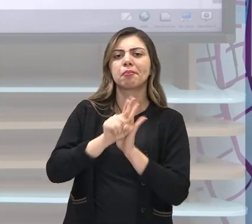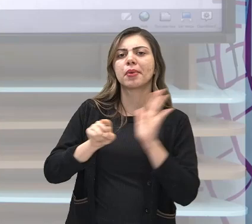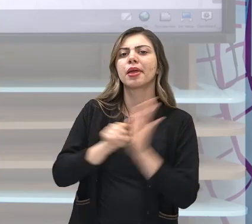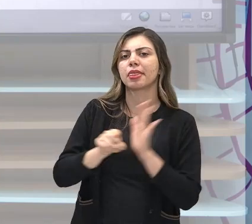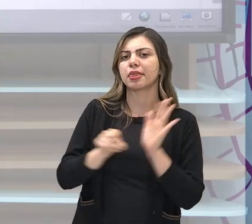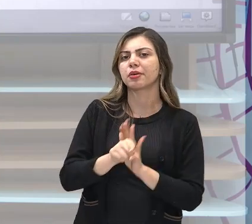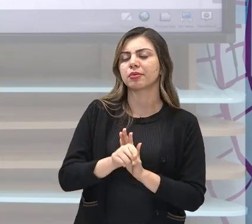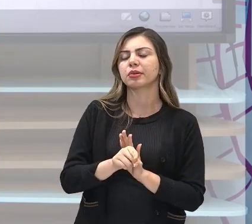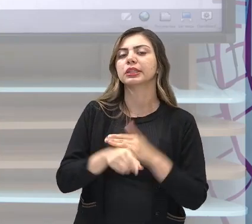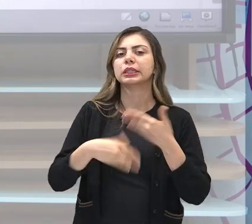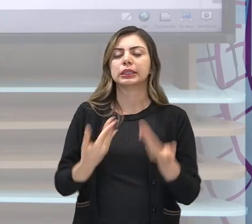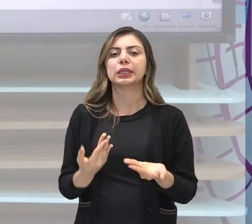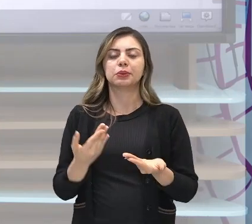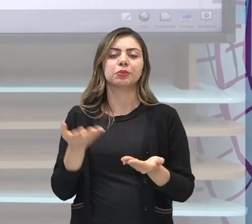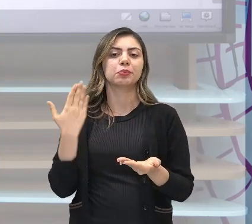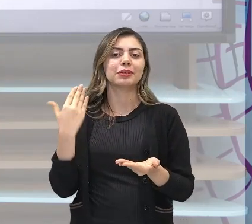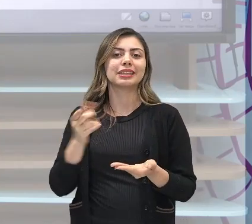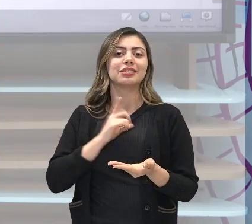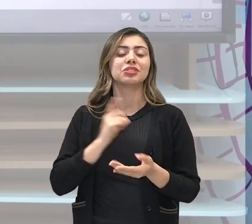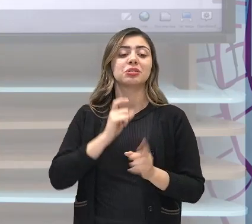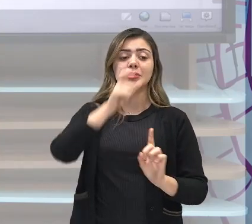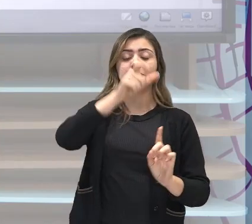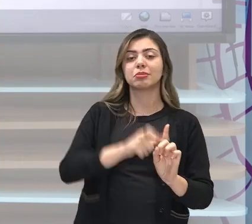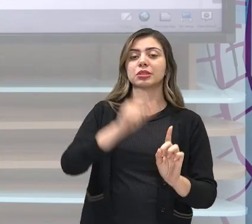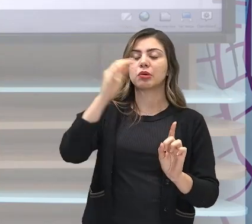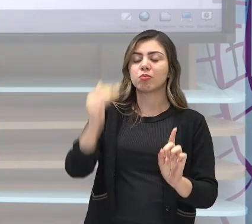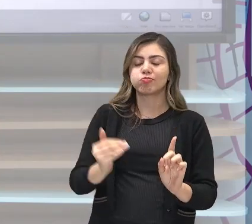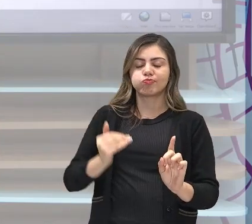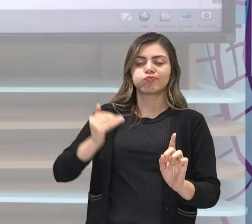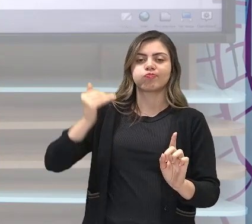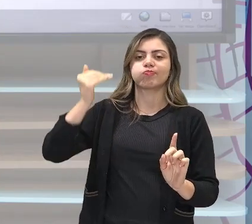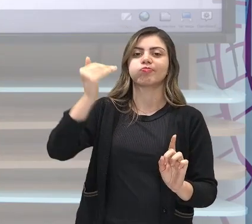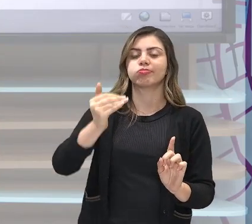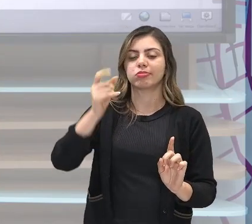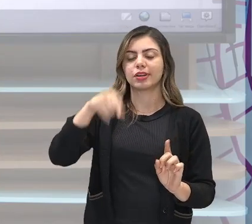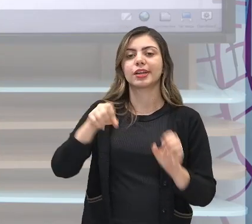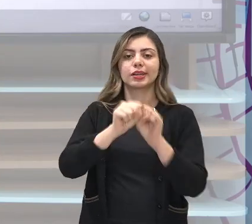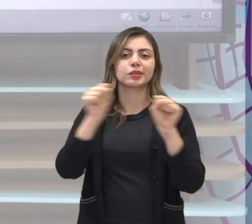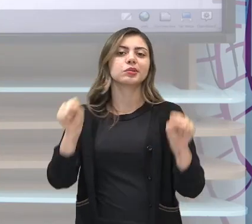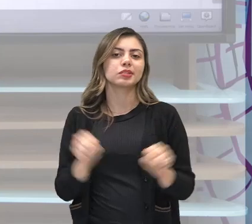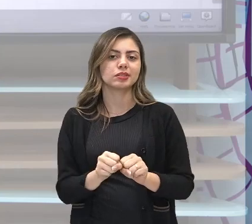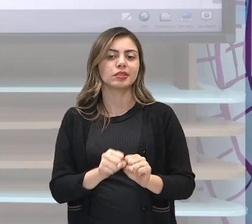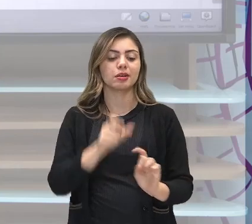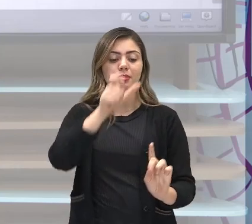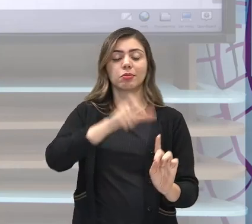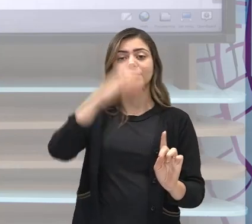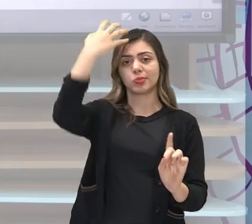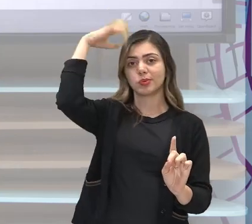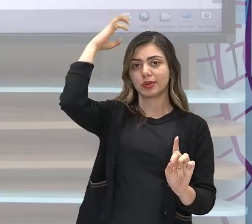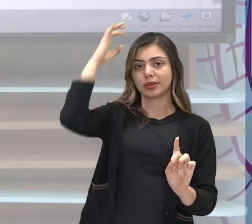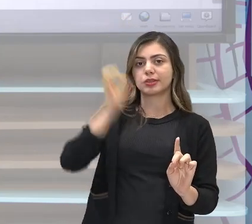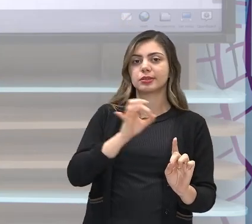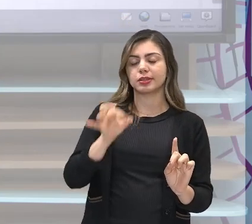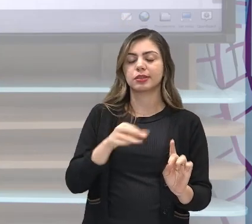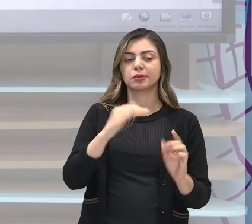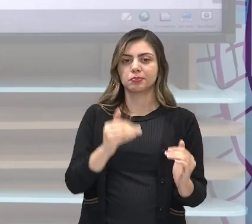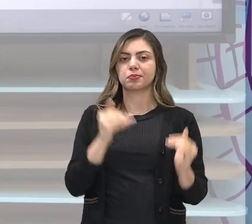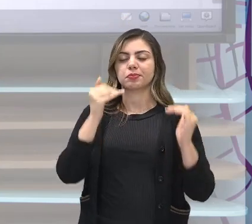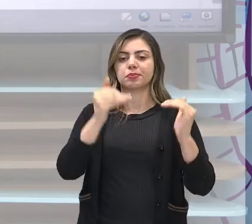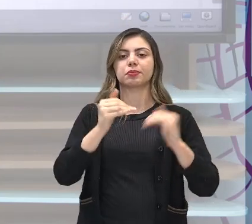que era a figura principal desse sistema, que era quem? O rei ou o